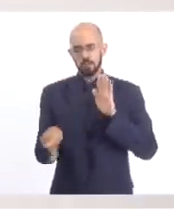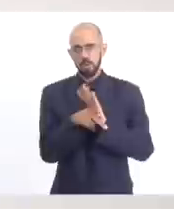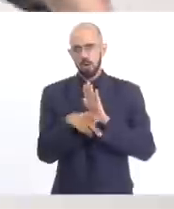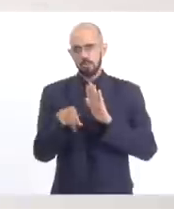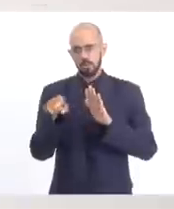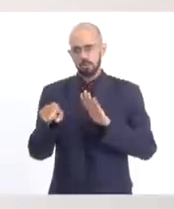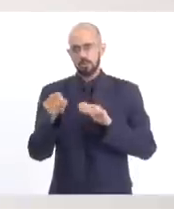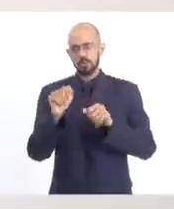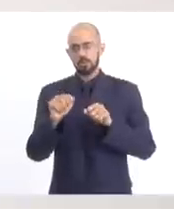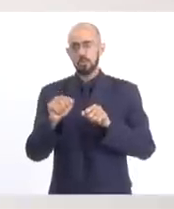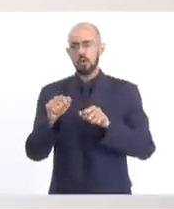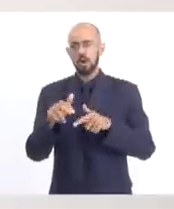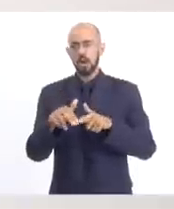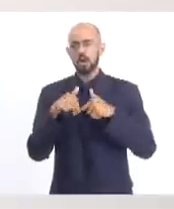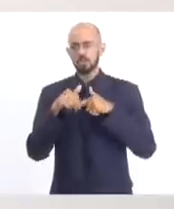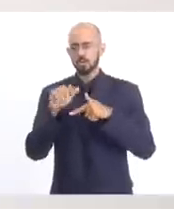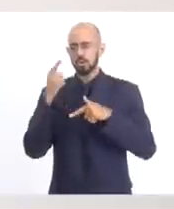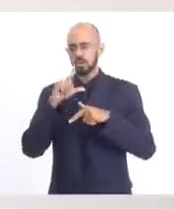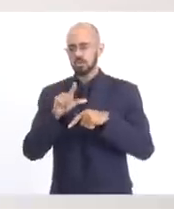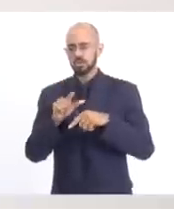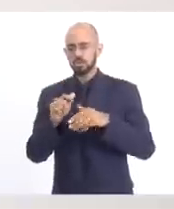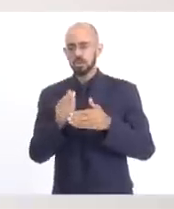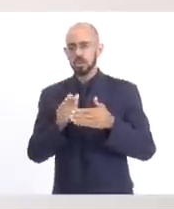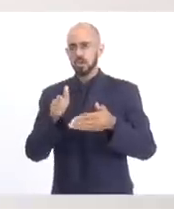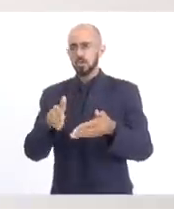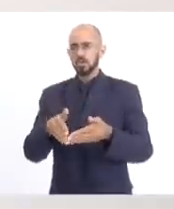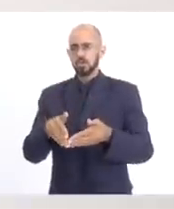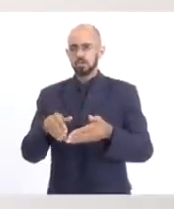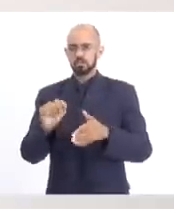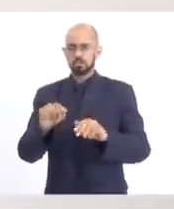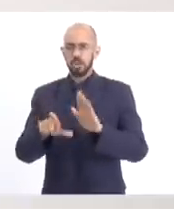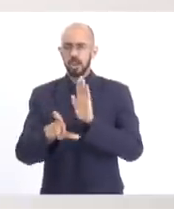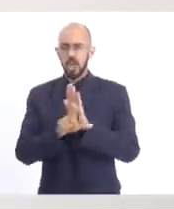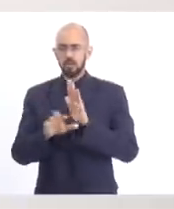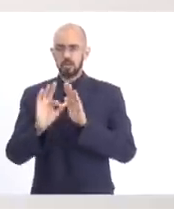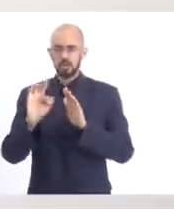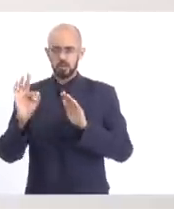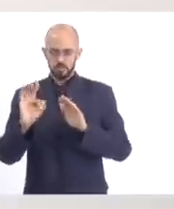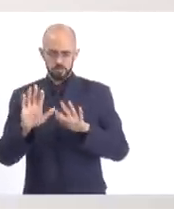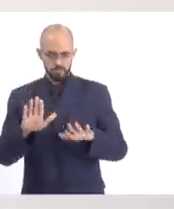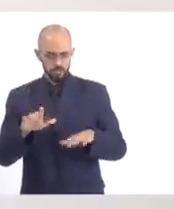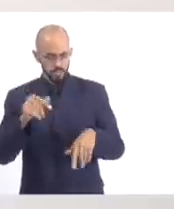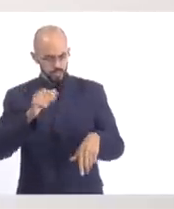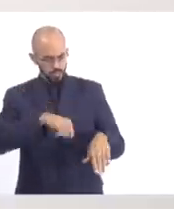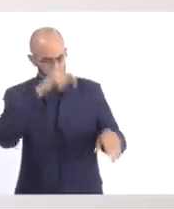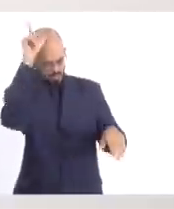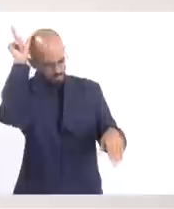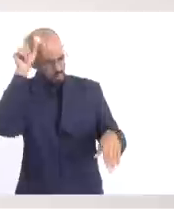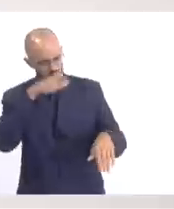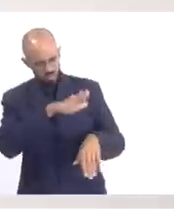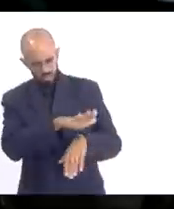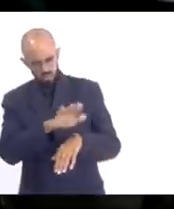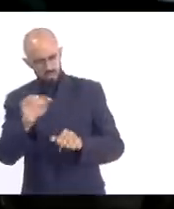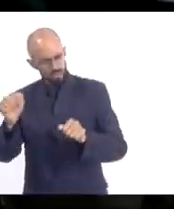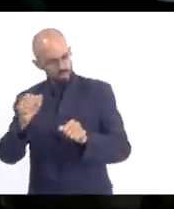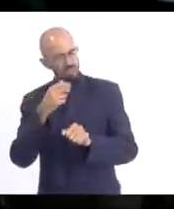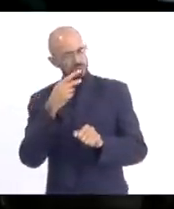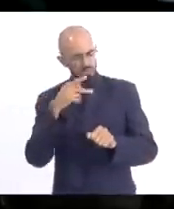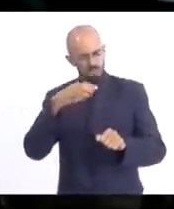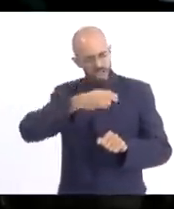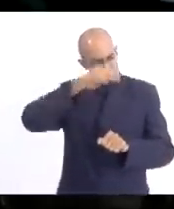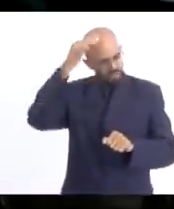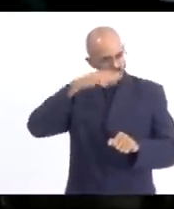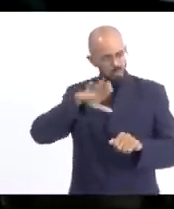conta do não atingimento da lei federal. Deputado Márcio, só Luiz. Nesse ponto. Porque eu